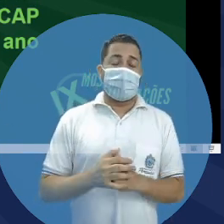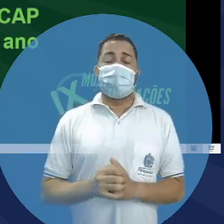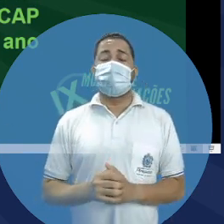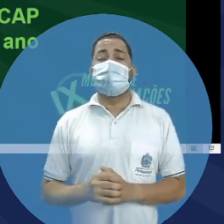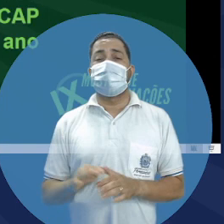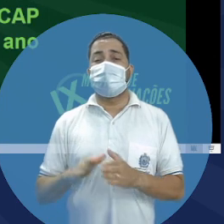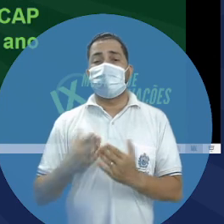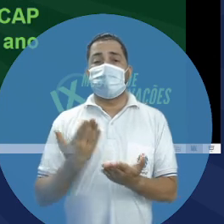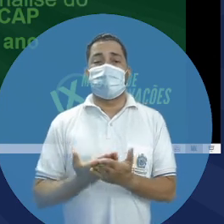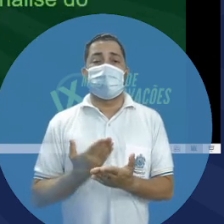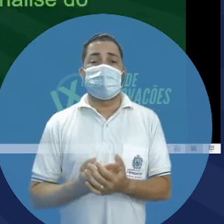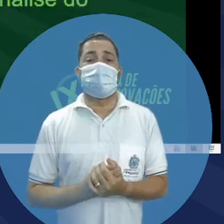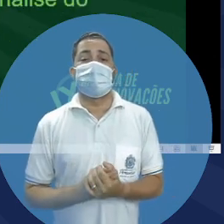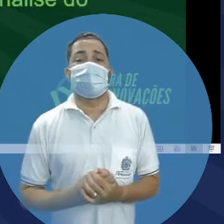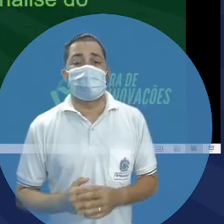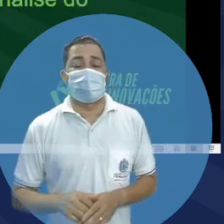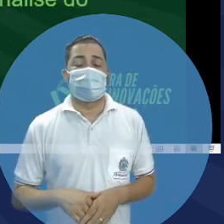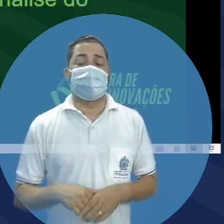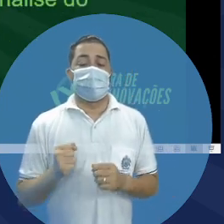Né? Pode passar, por favor.